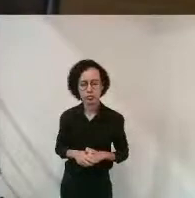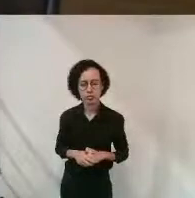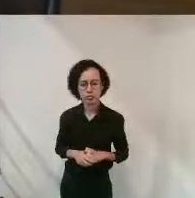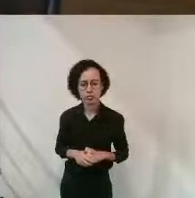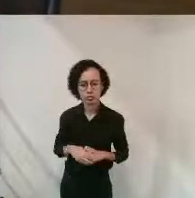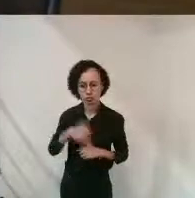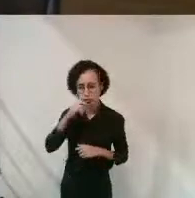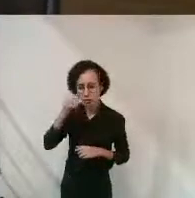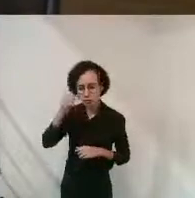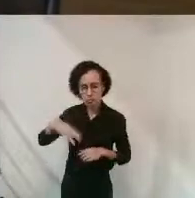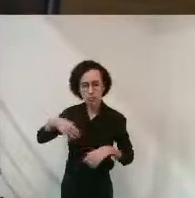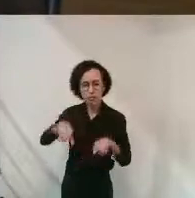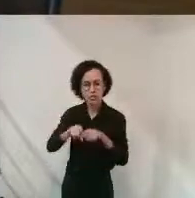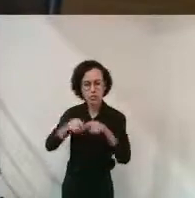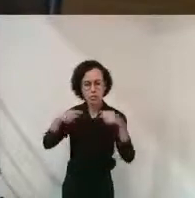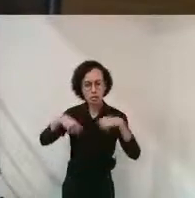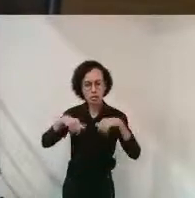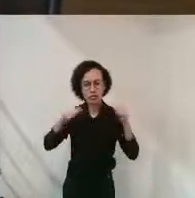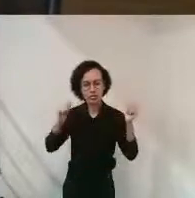poluição atmosférica, porque tem queima